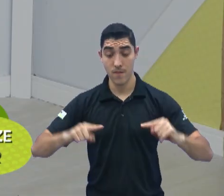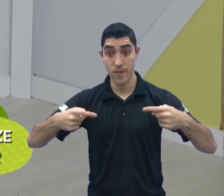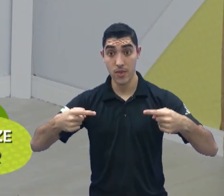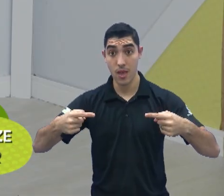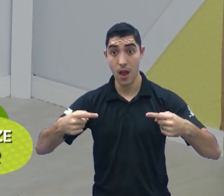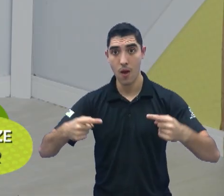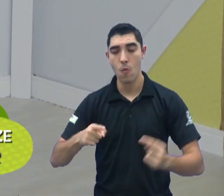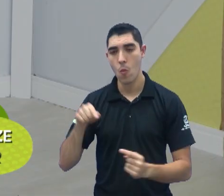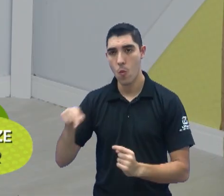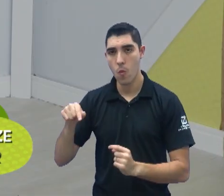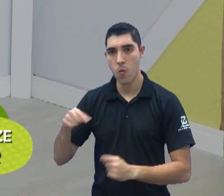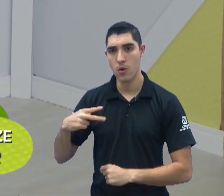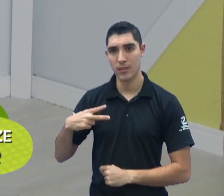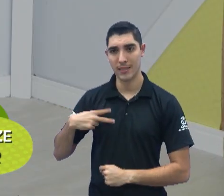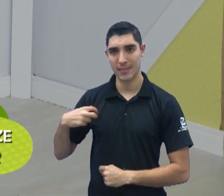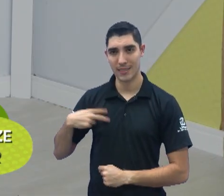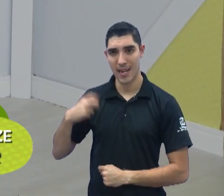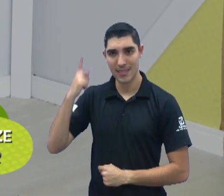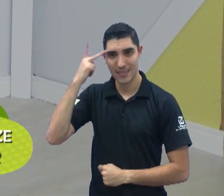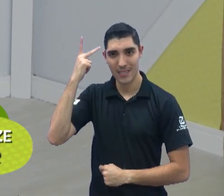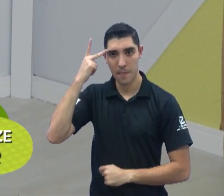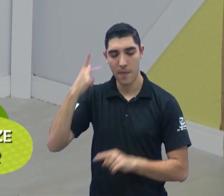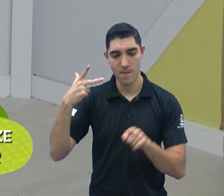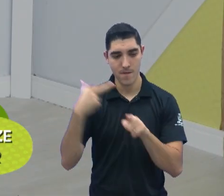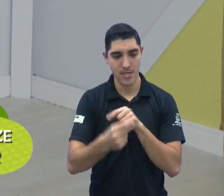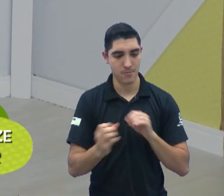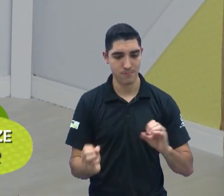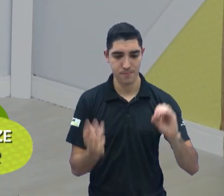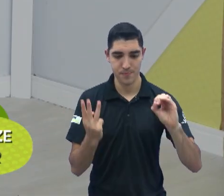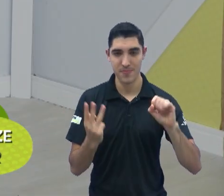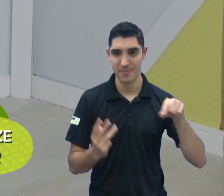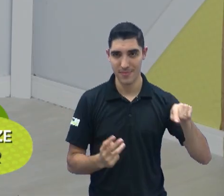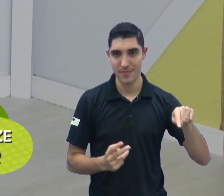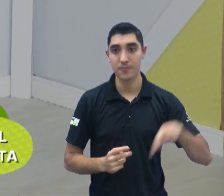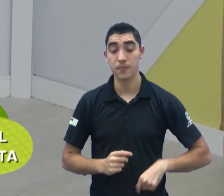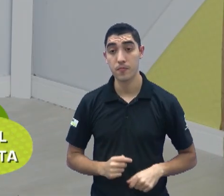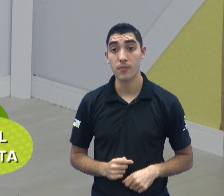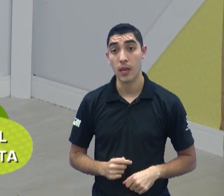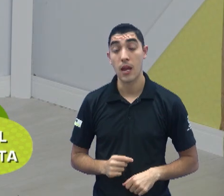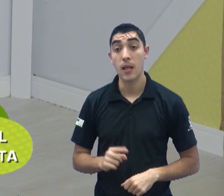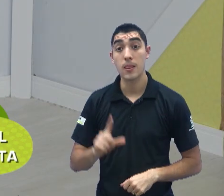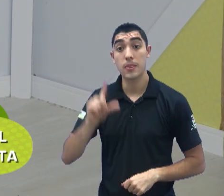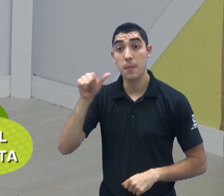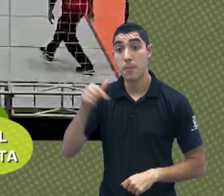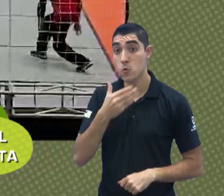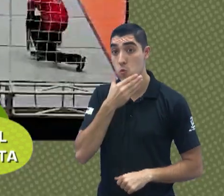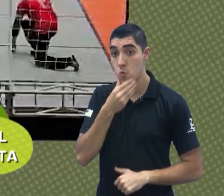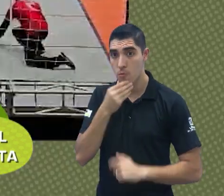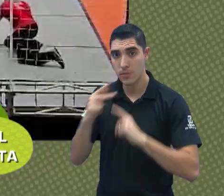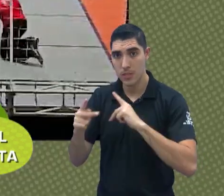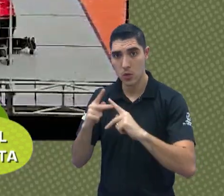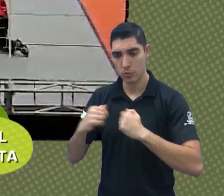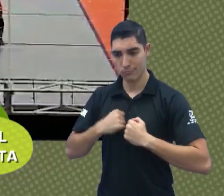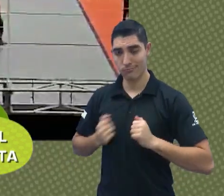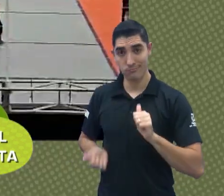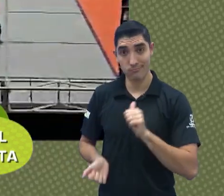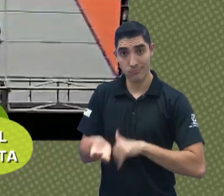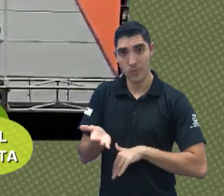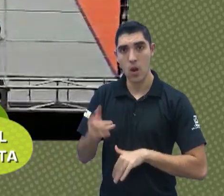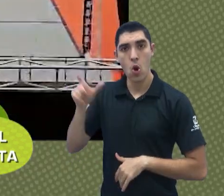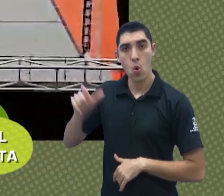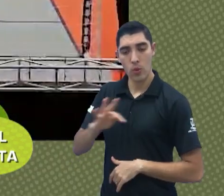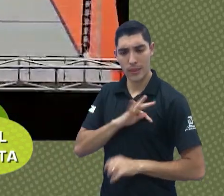foi derrotado pelo SESI São Paulo por 3-0. Já no masculino, time comandado pelo técnico René Quintas fez uma